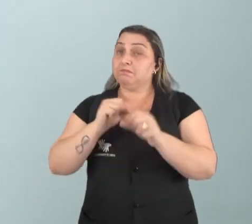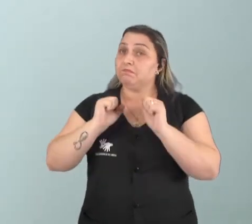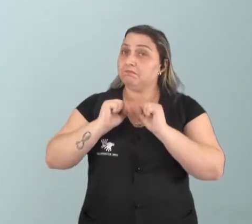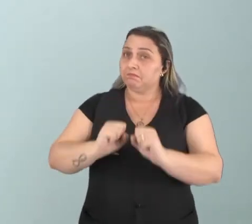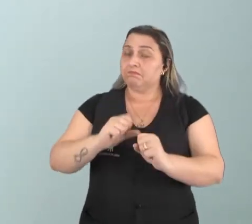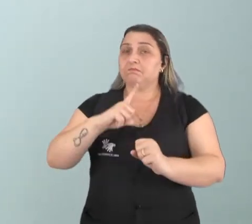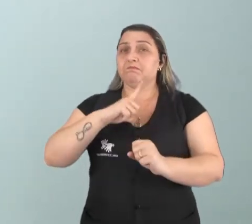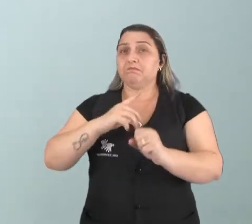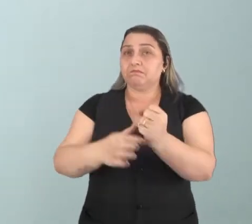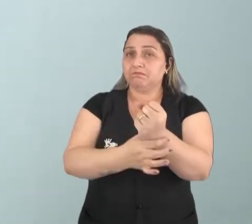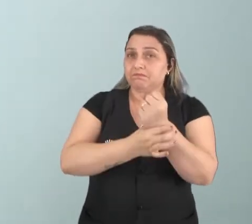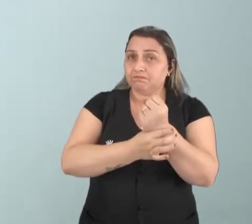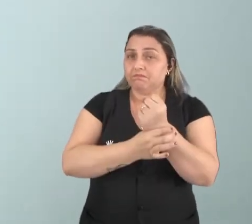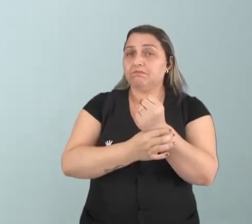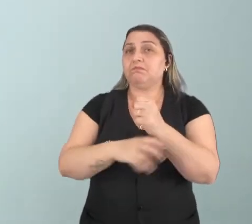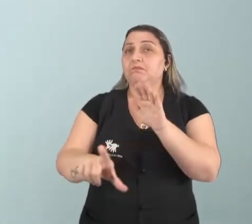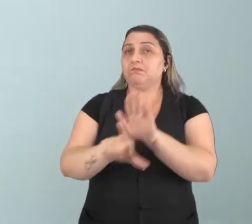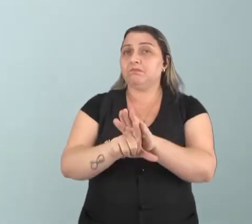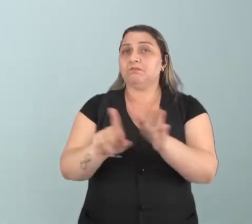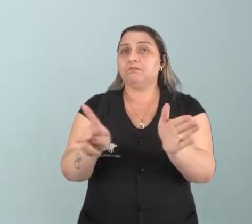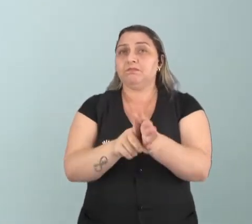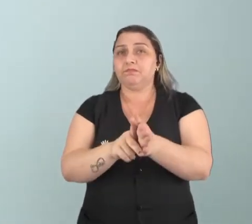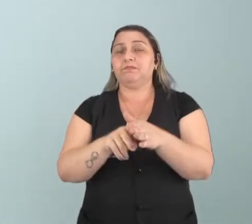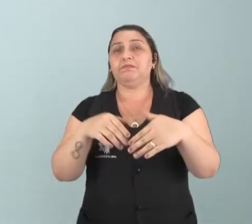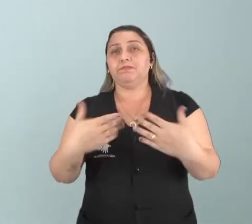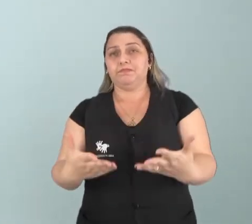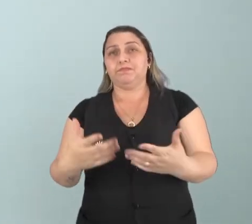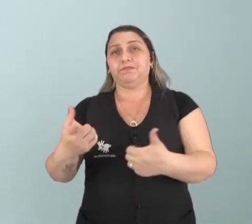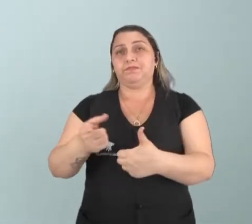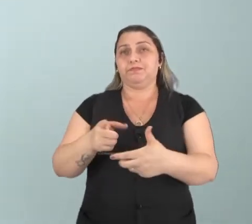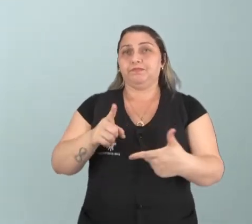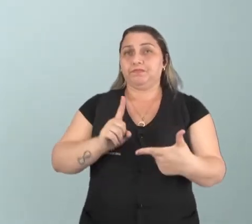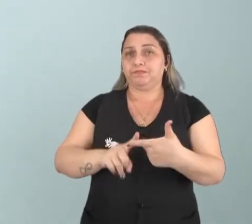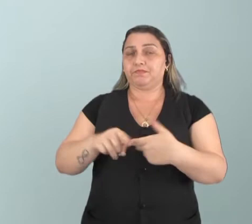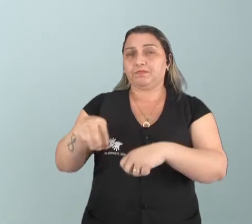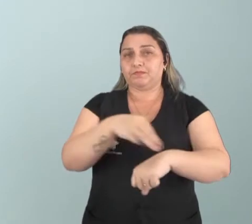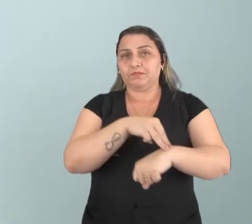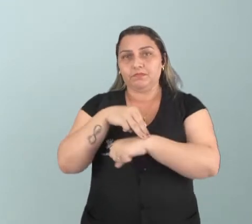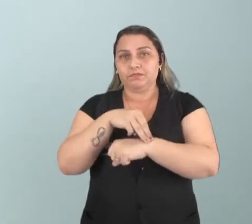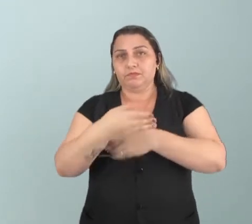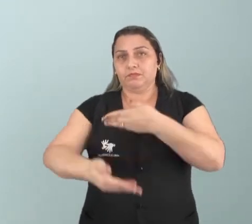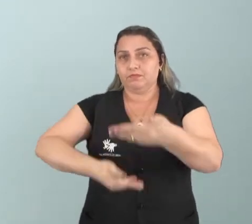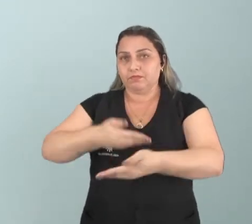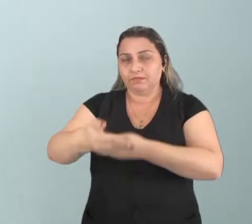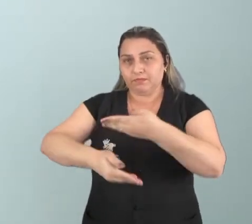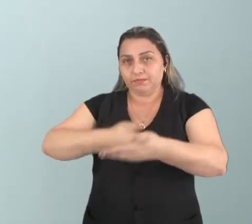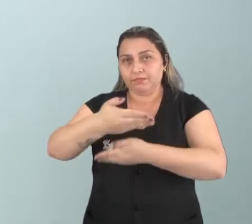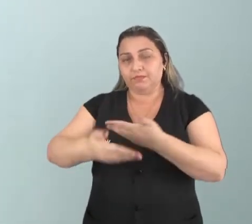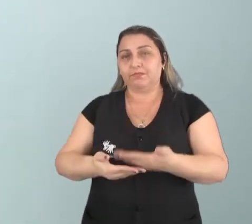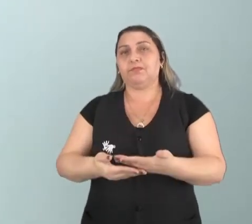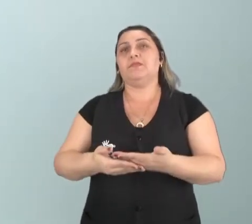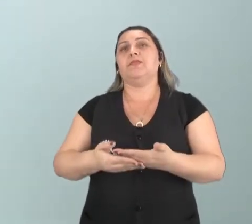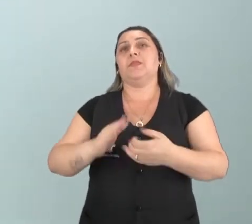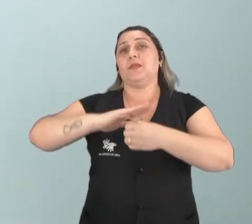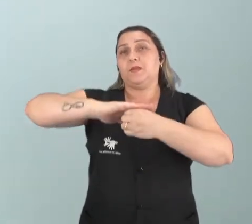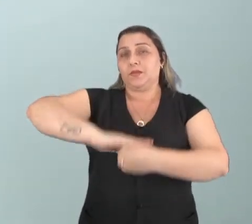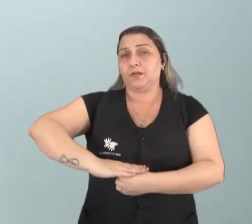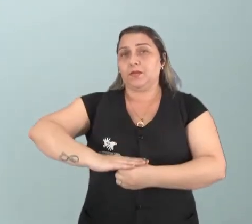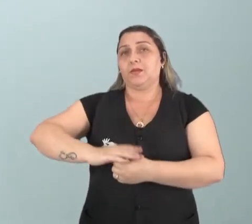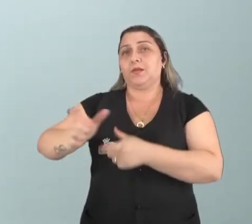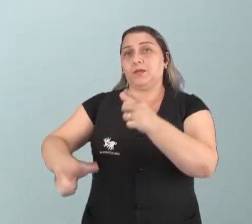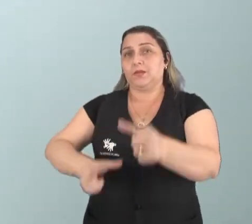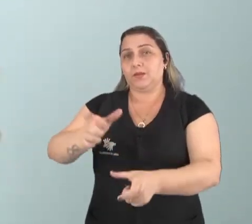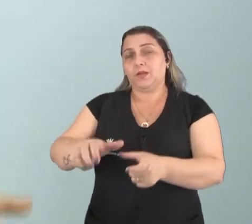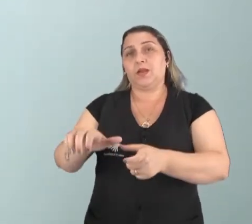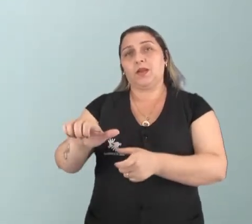pudesse ter essas garantias por lei. Então esse é um segundo momento dessa relação entre os colonizadores e